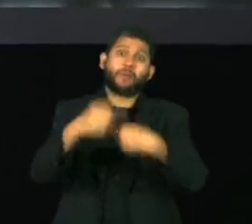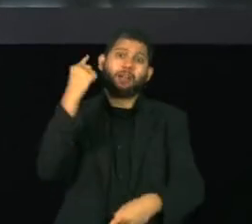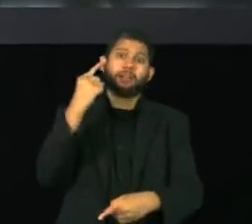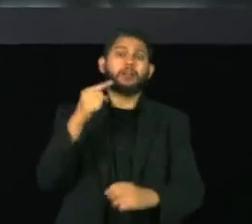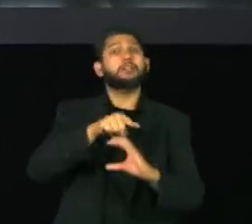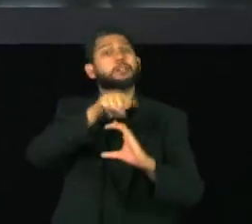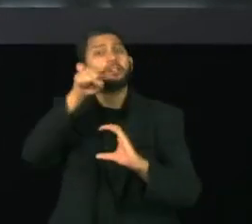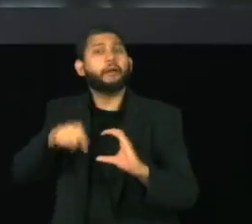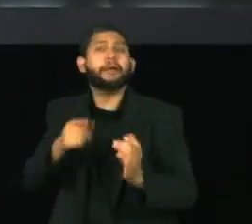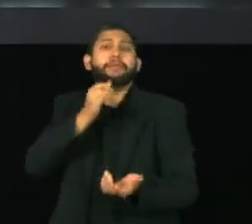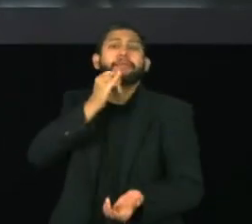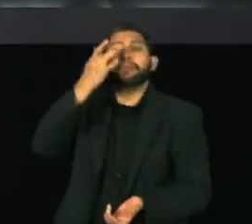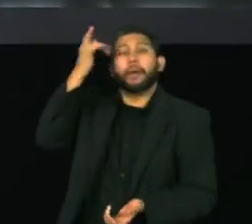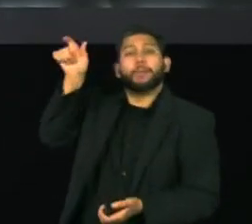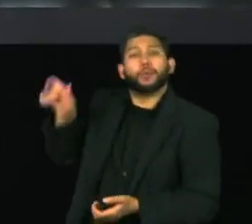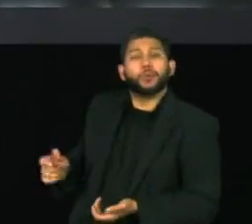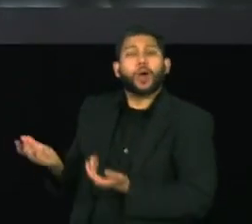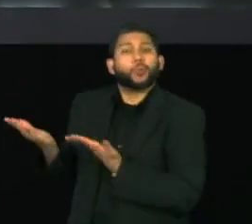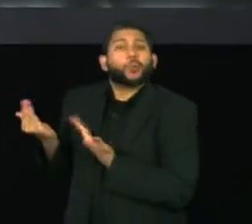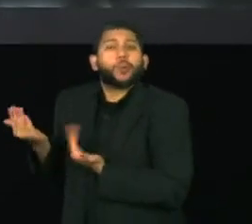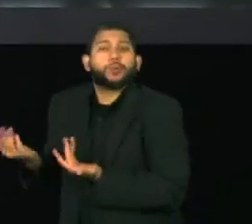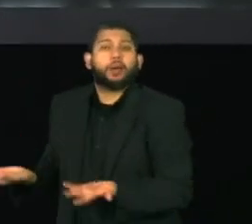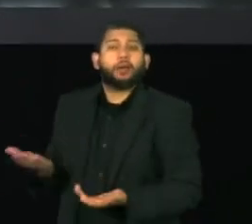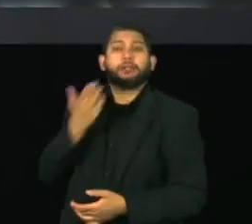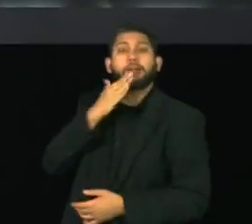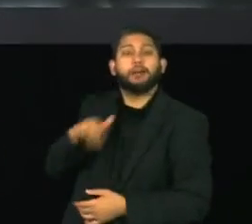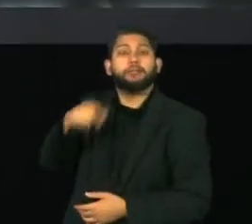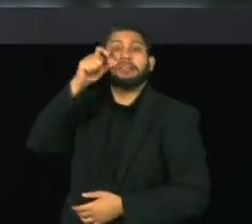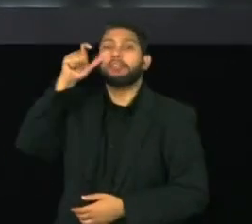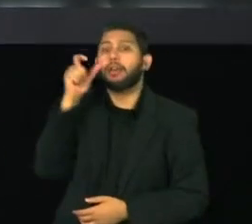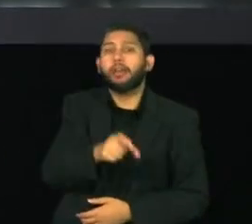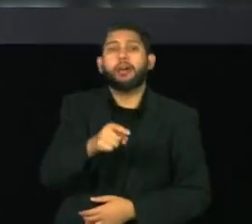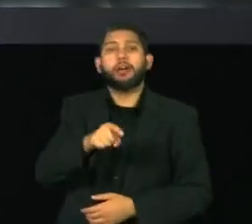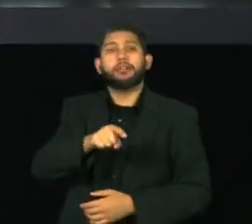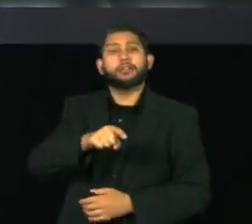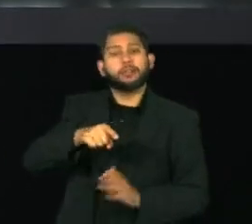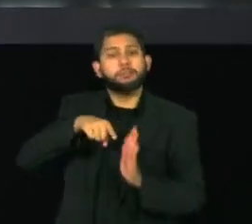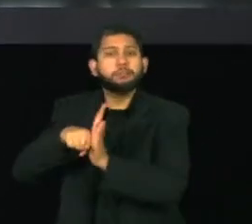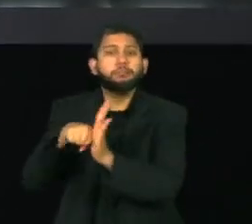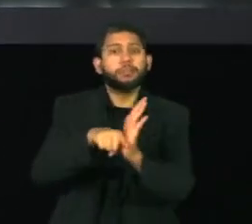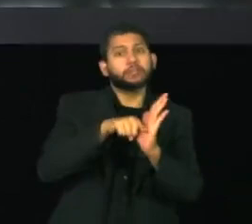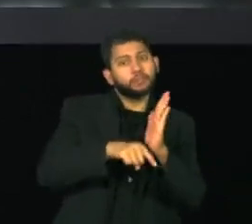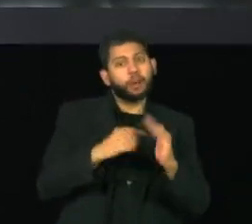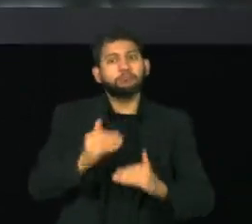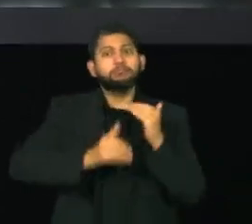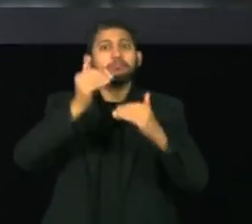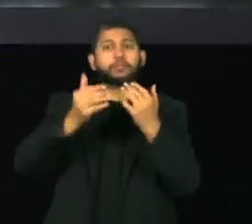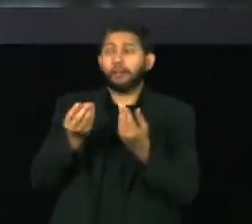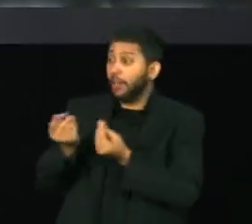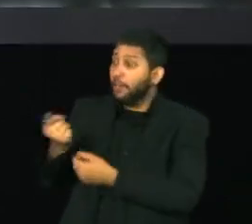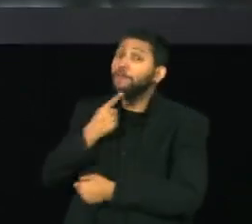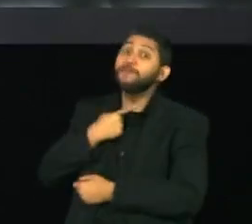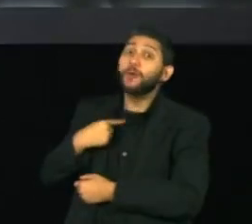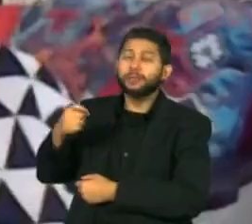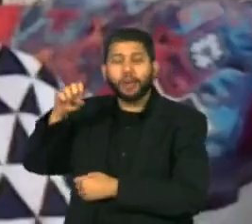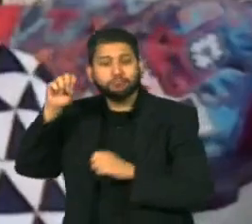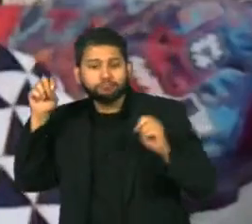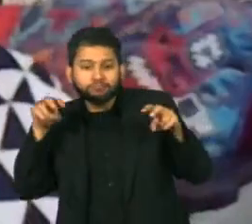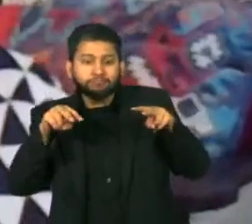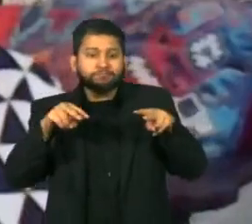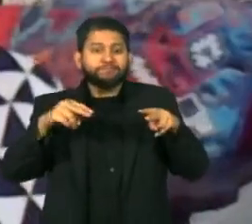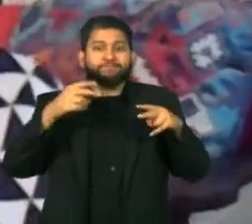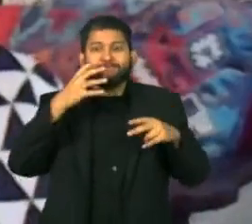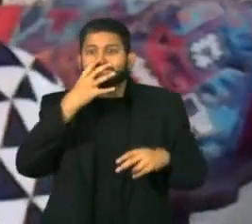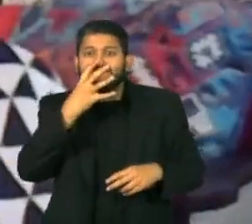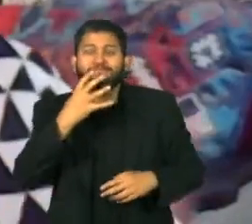que um adolescente, uma criança, se interesse pelo mundo científico e que ela queira, ela se encante